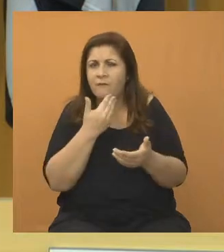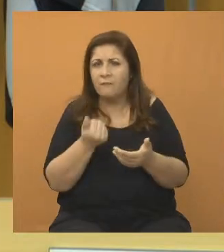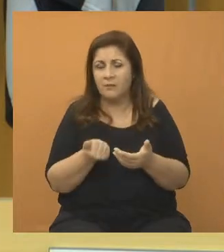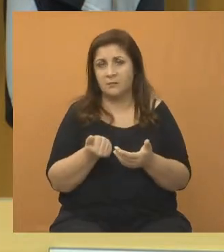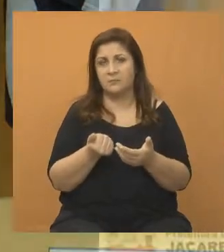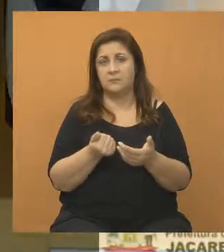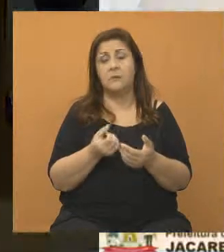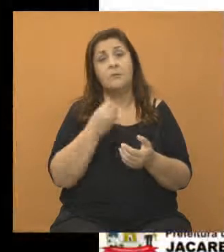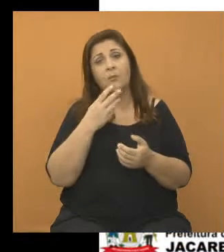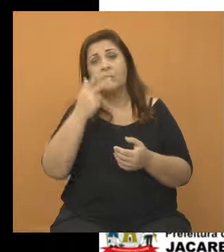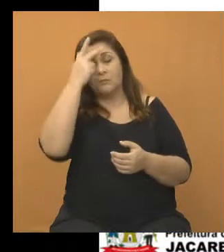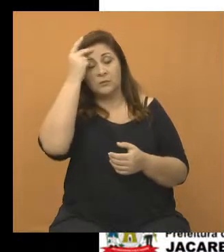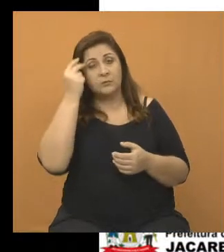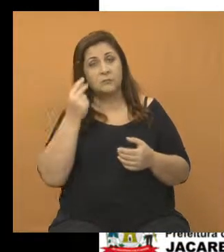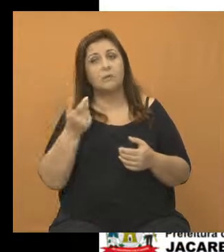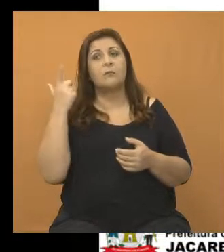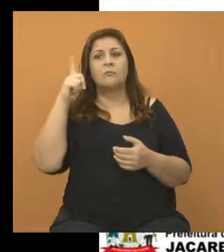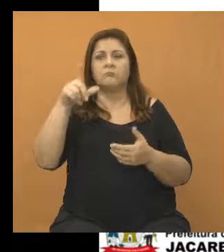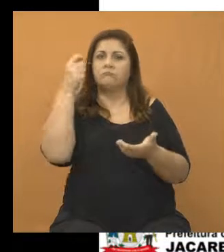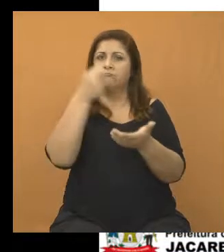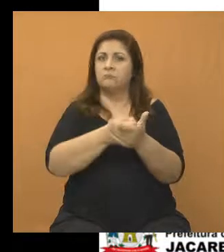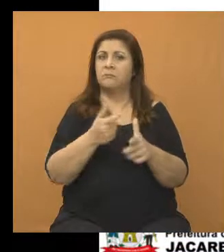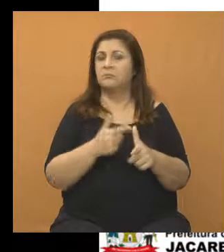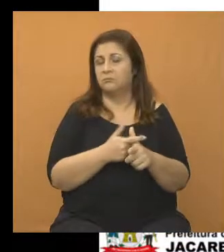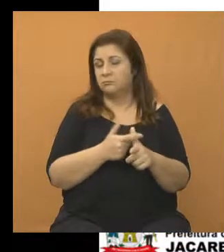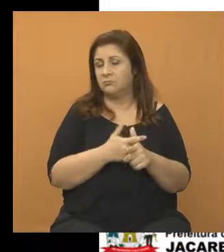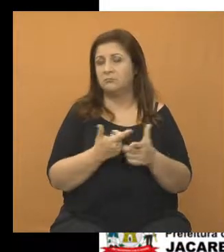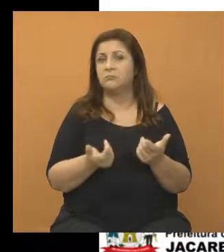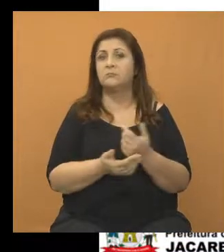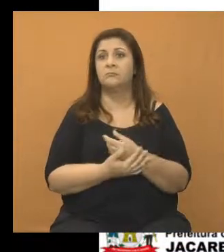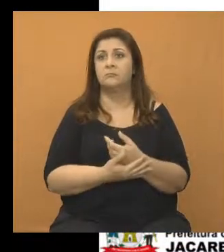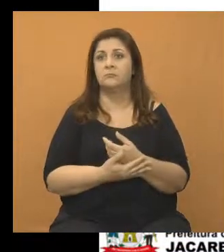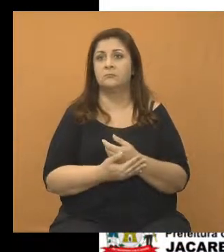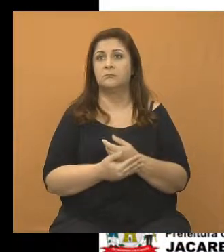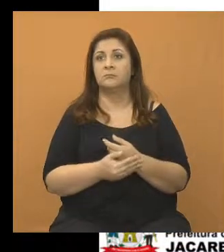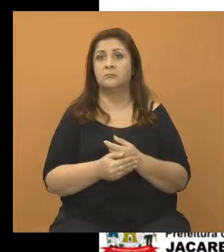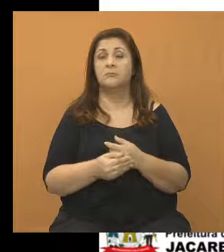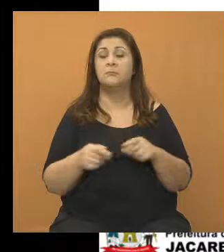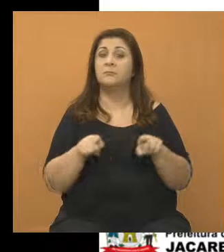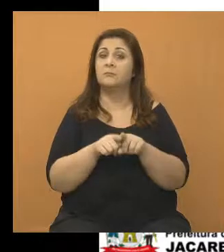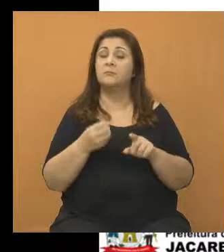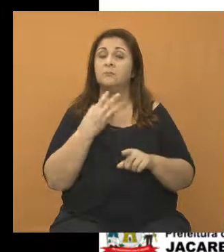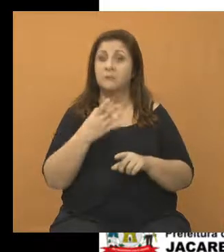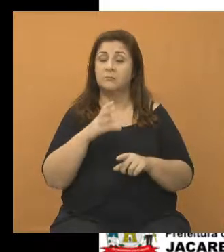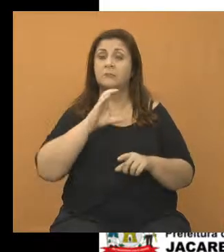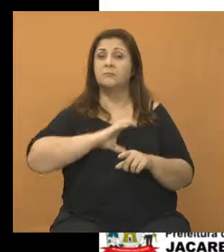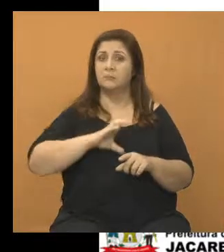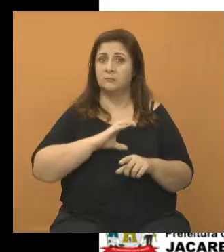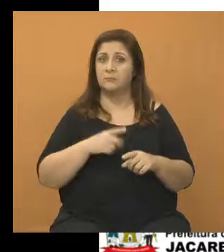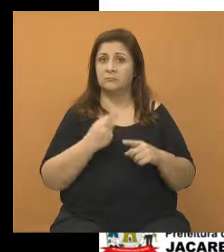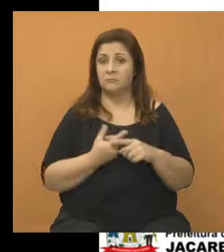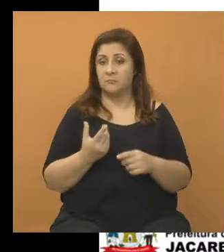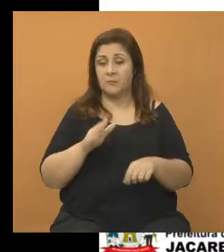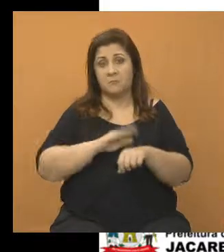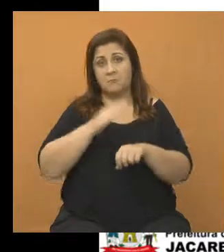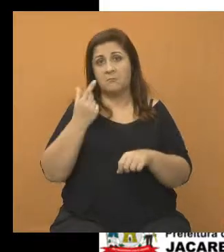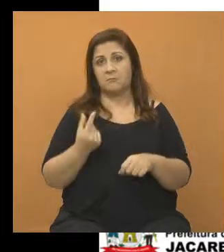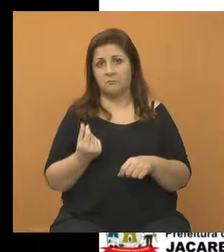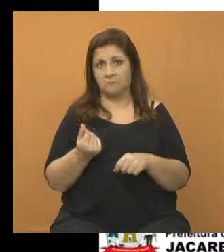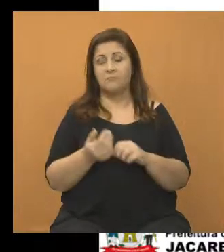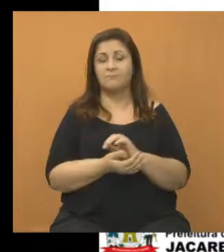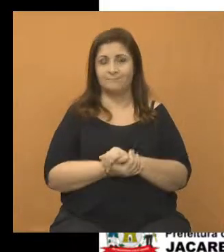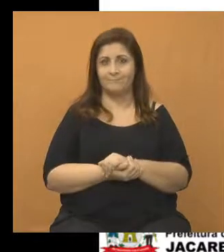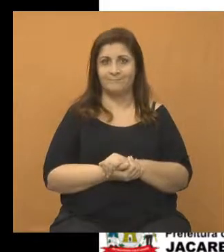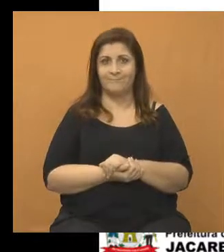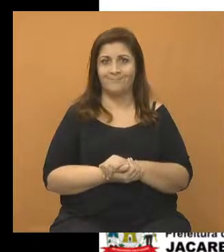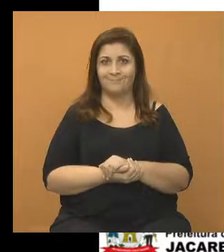para a pessoa, né, que consegue liquidar com suas dívidas, mas também é bom para o município que aumenta a sua receita. Isso está sendo considerado dentro